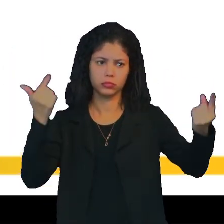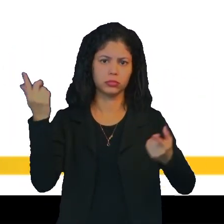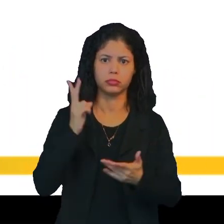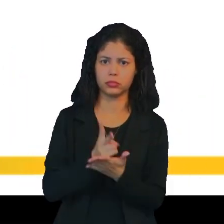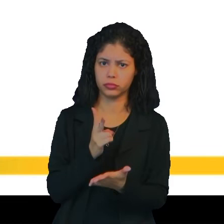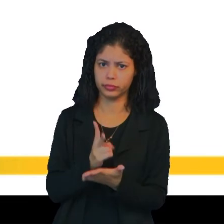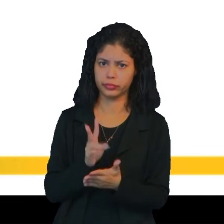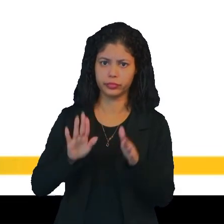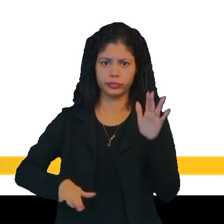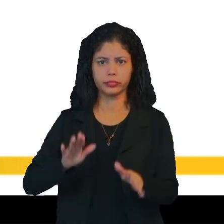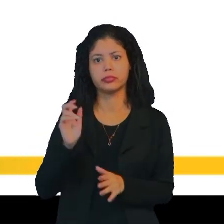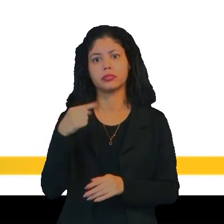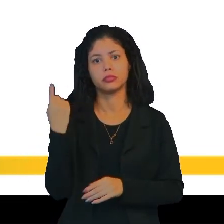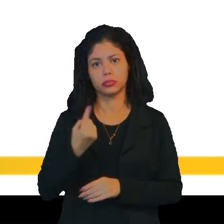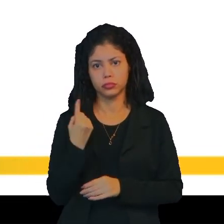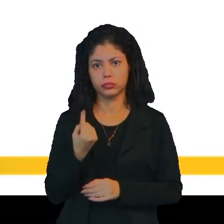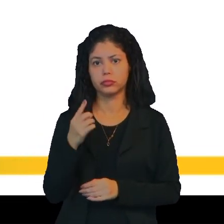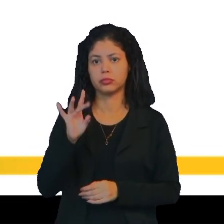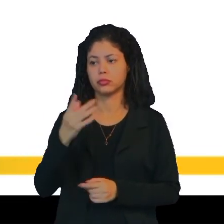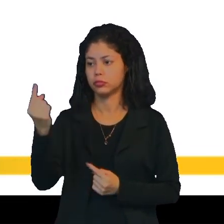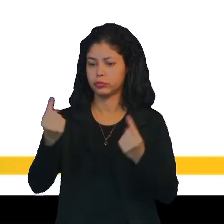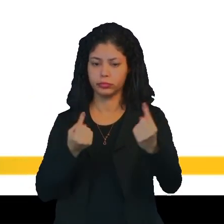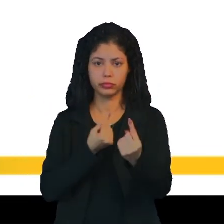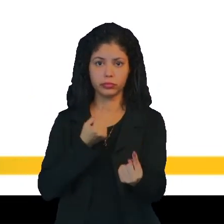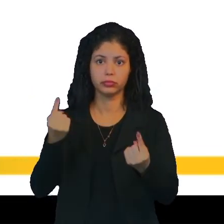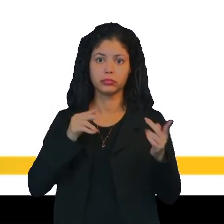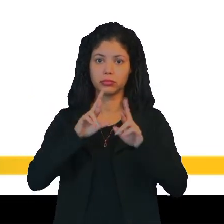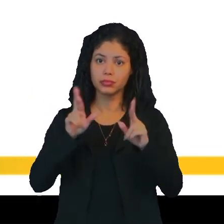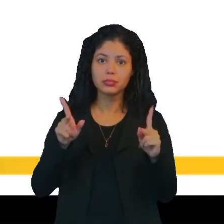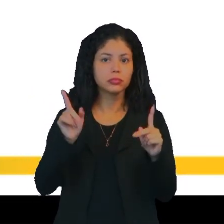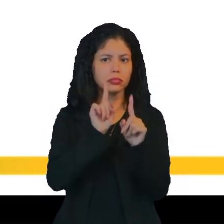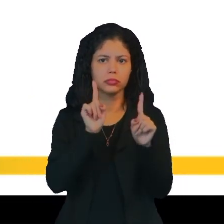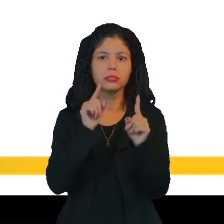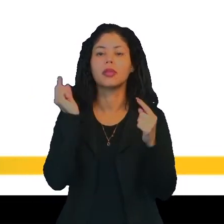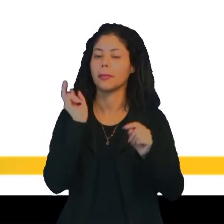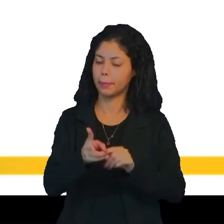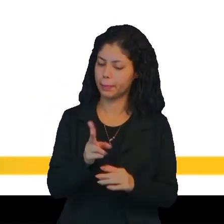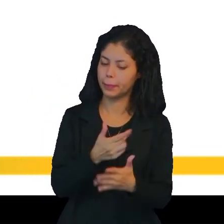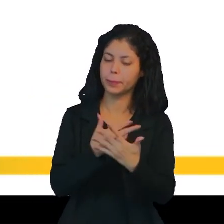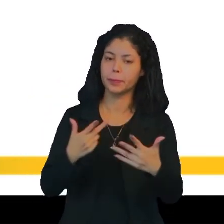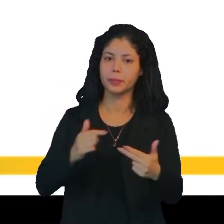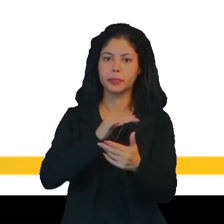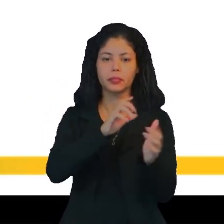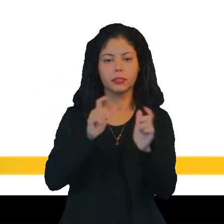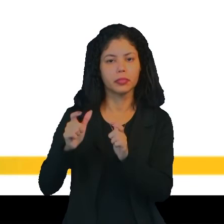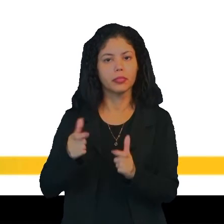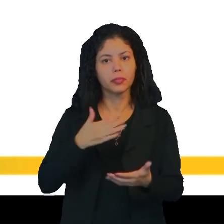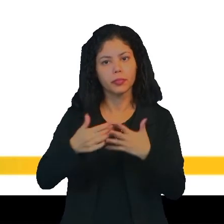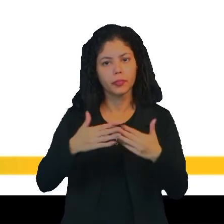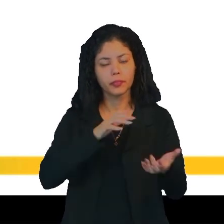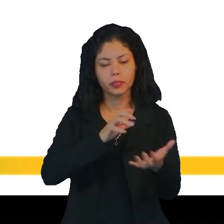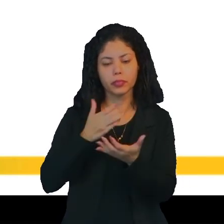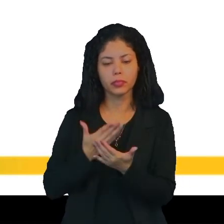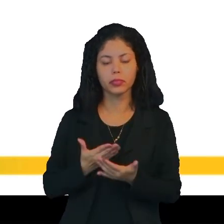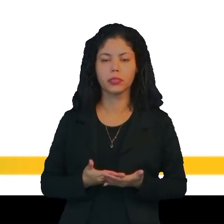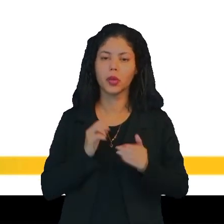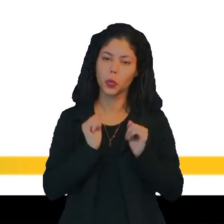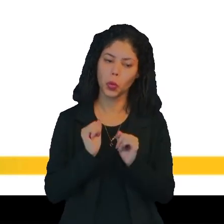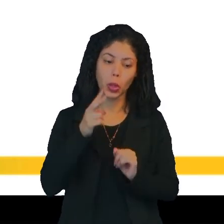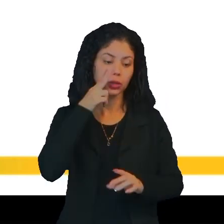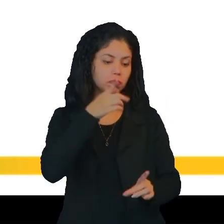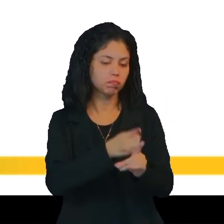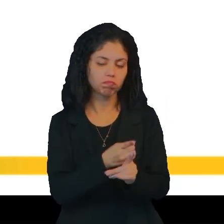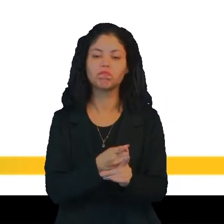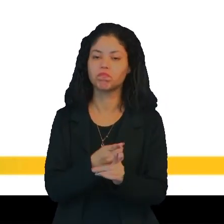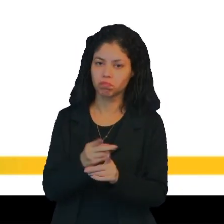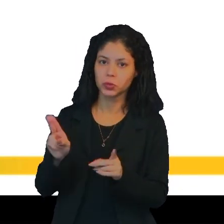mesma espécie, de forma que uma espécie seja mencionada e estudada em qualquer parte do mundo sem problemas de identificação. Então,